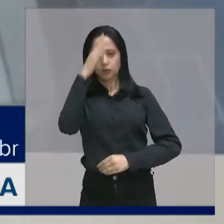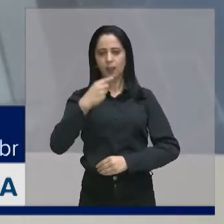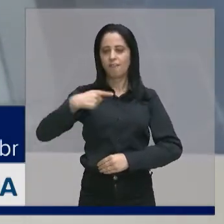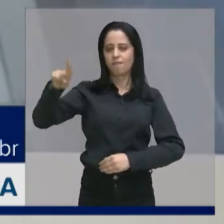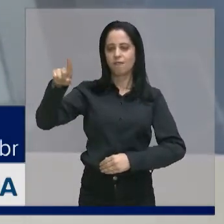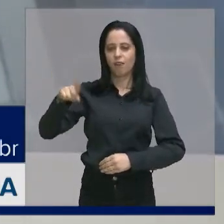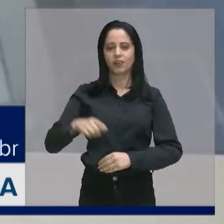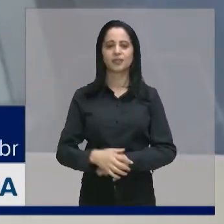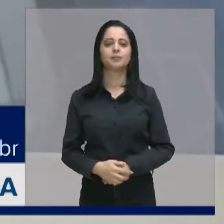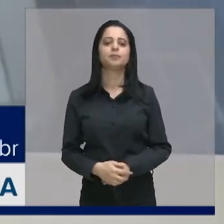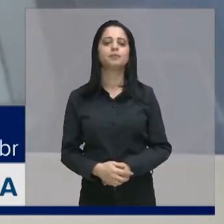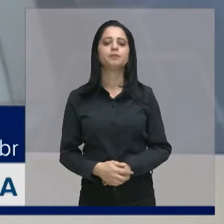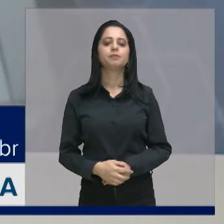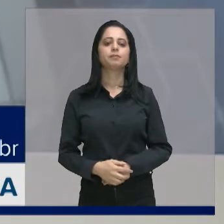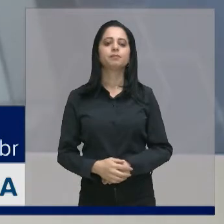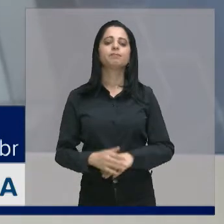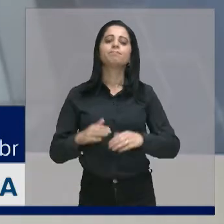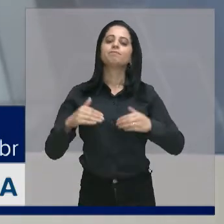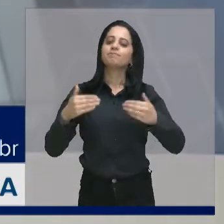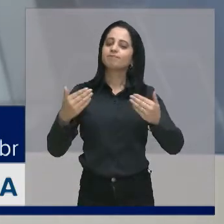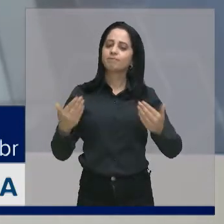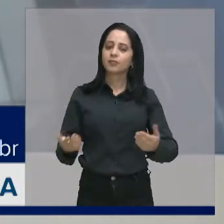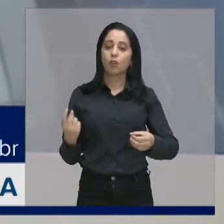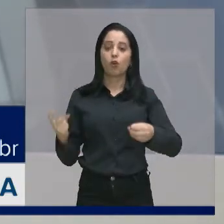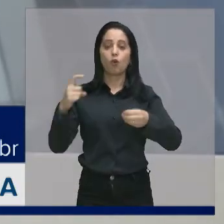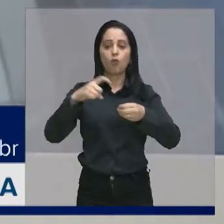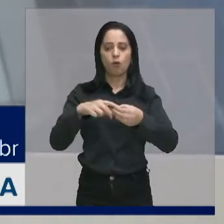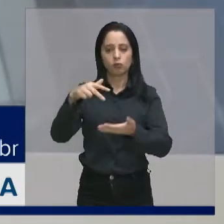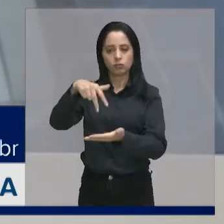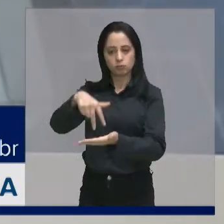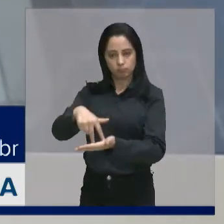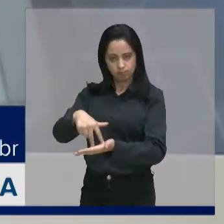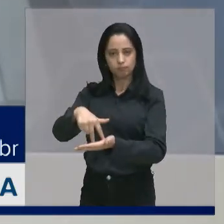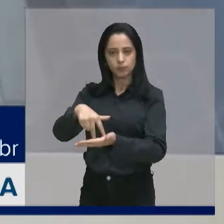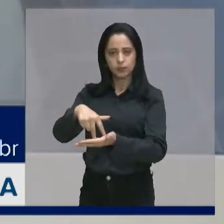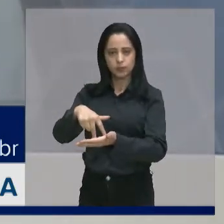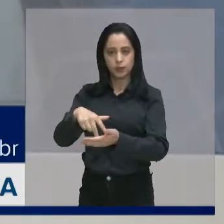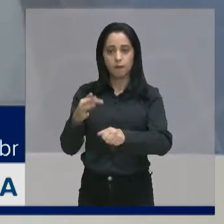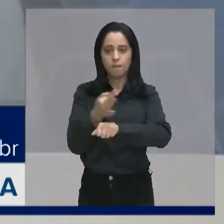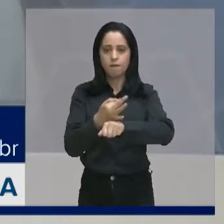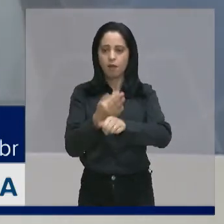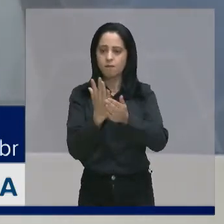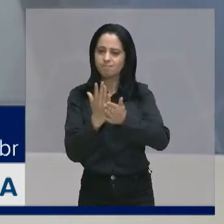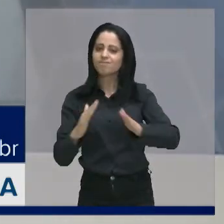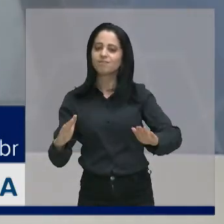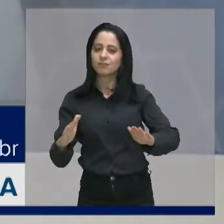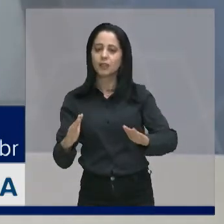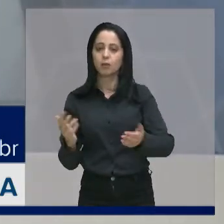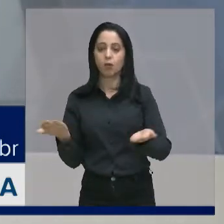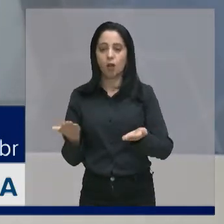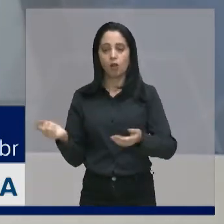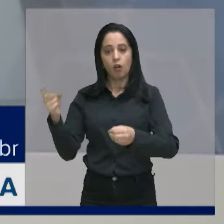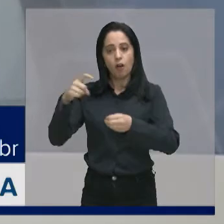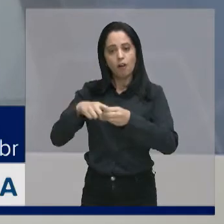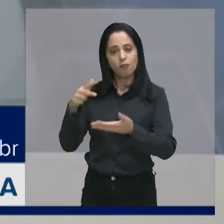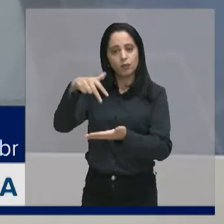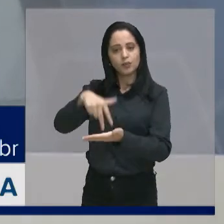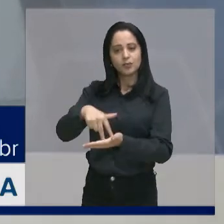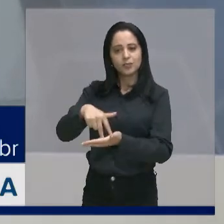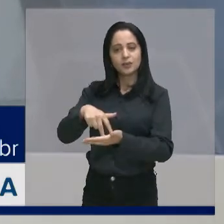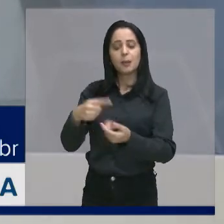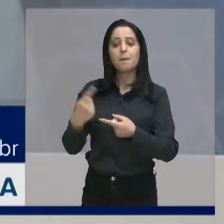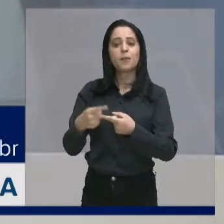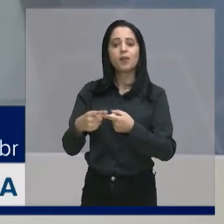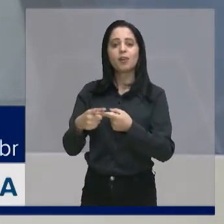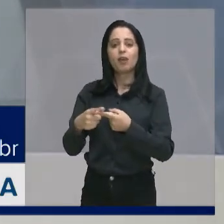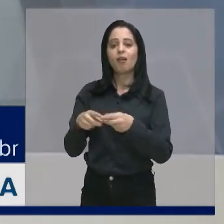Bom, na verdade, eu quero retornar a este microfone, né, depois do recesso, para parabenizar e falar em nome